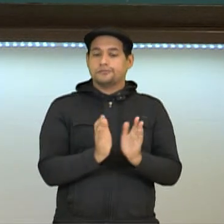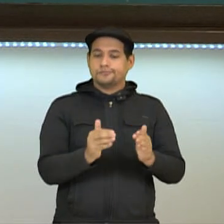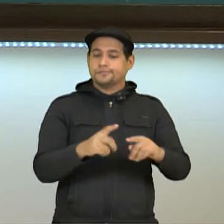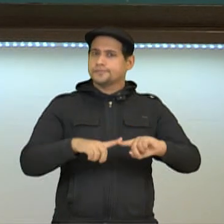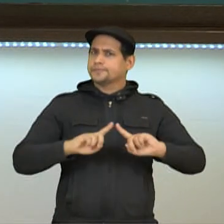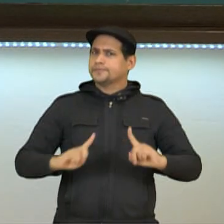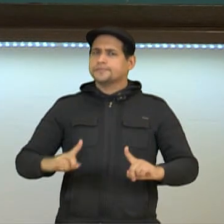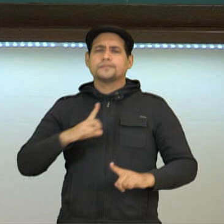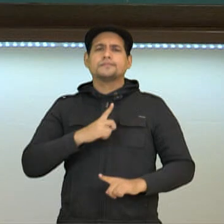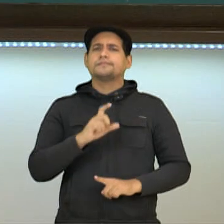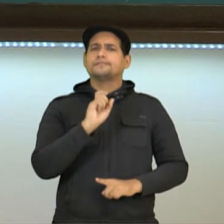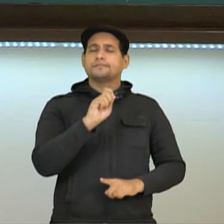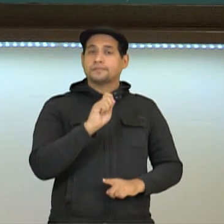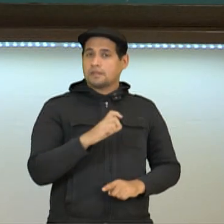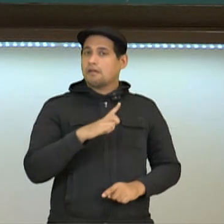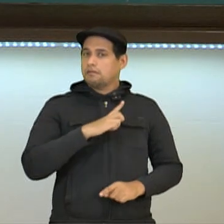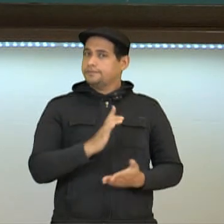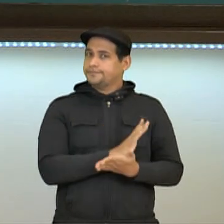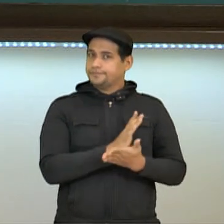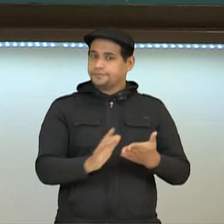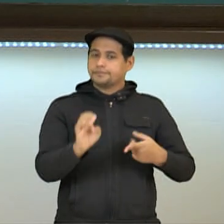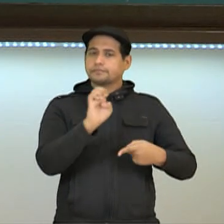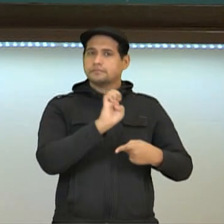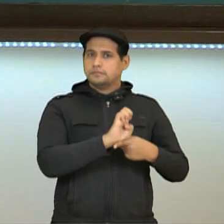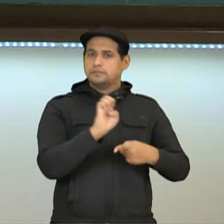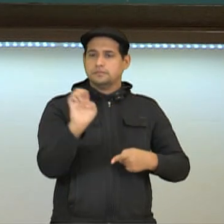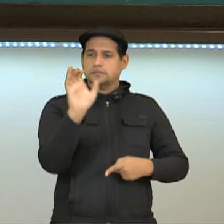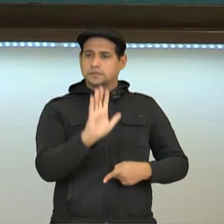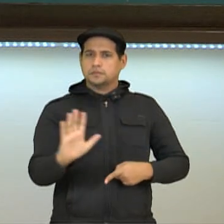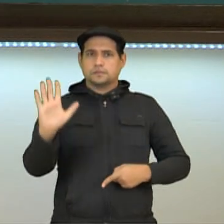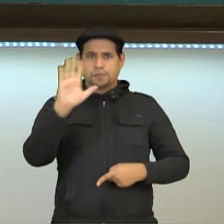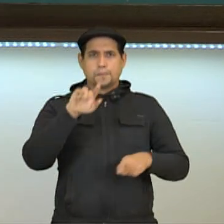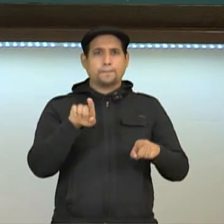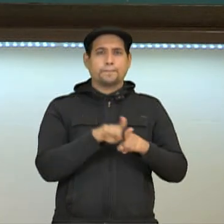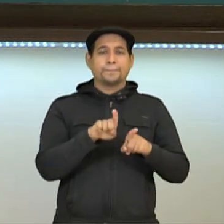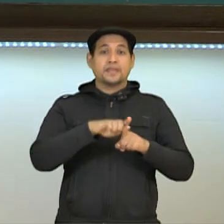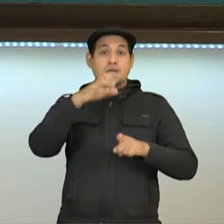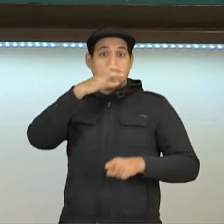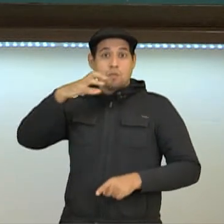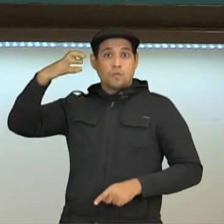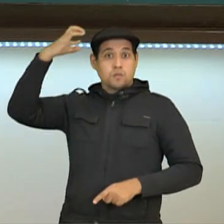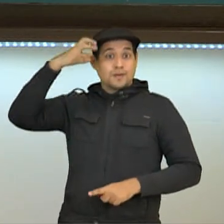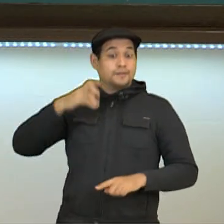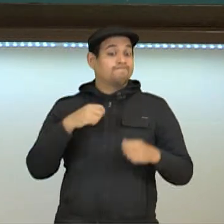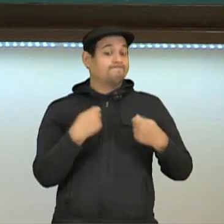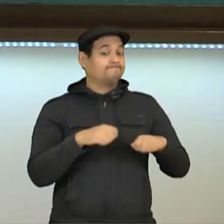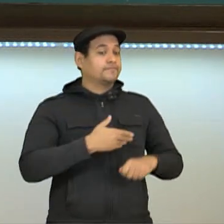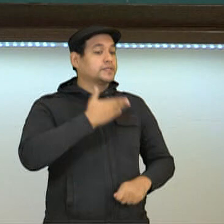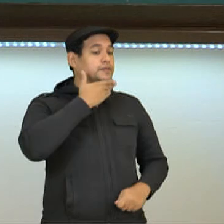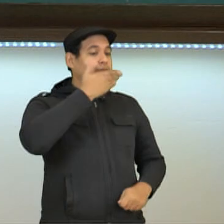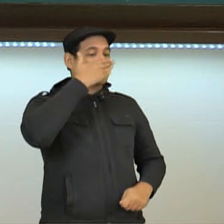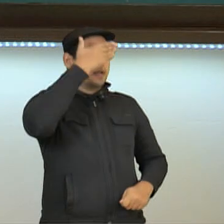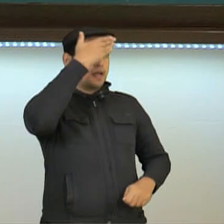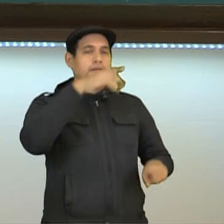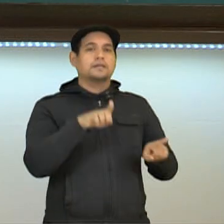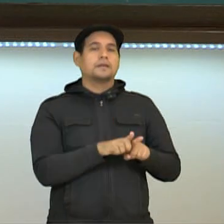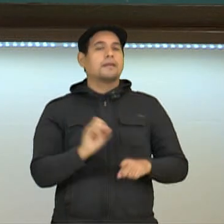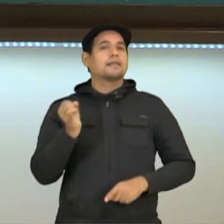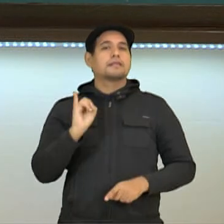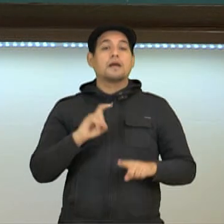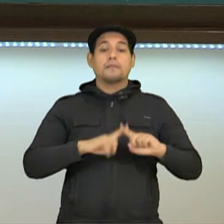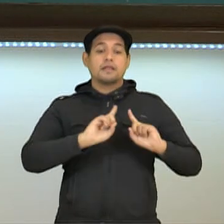Então haviam estados nacionais, monarquias, né, que dependiam dos árabes e dos italianos. Por isso